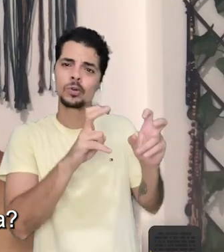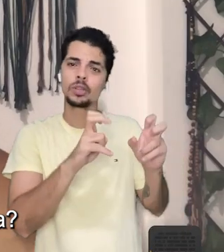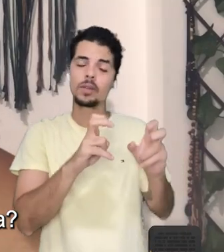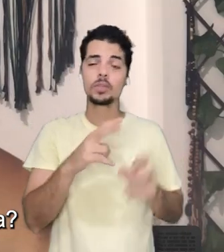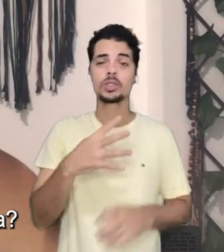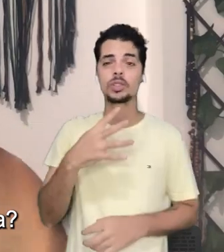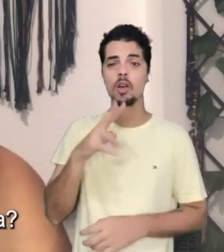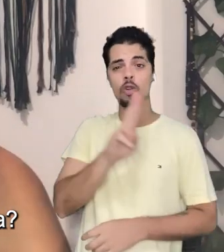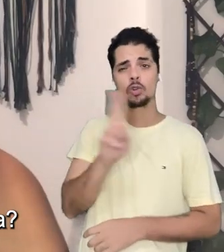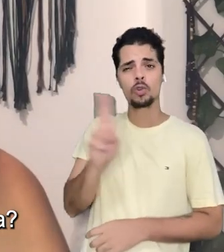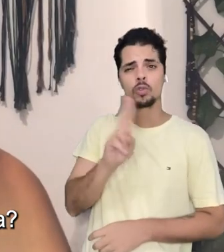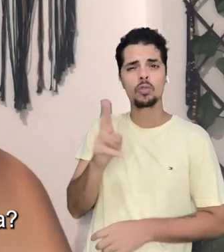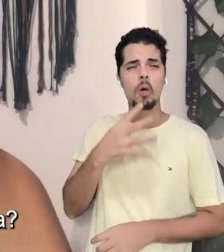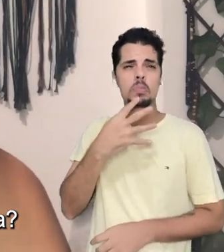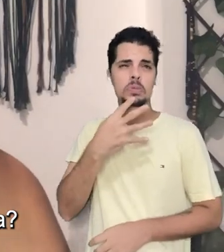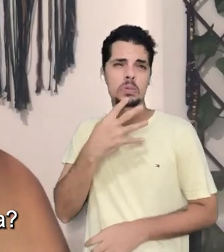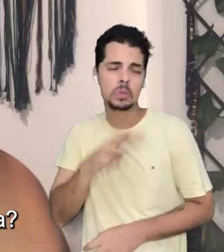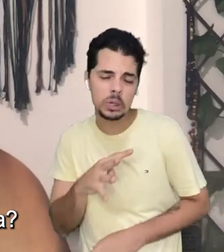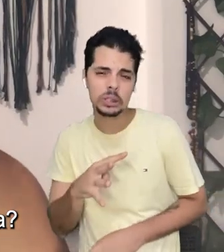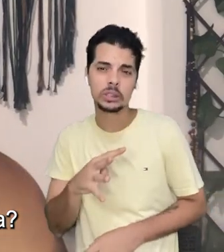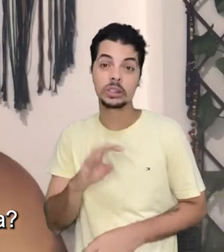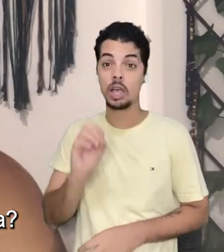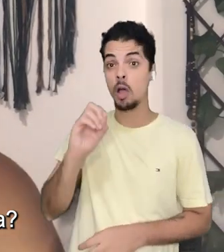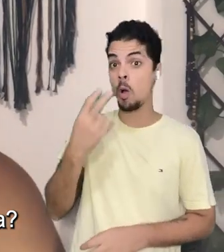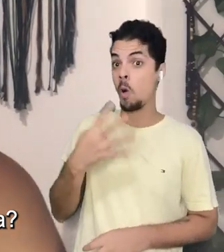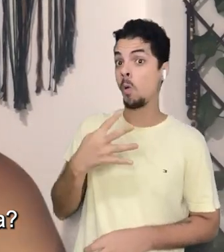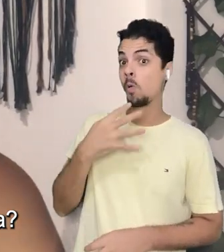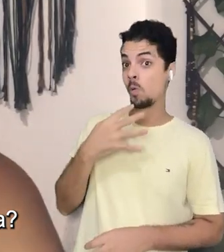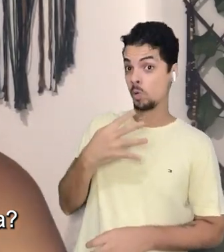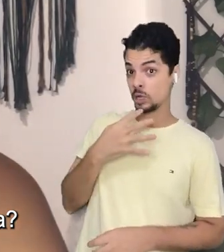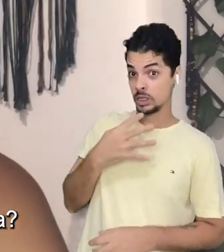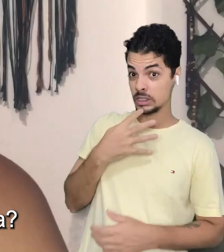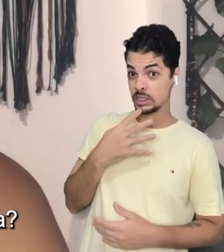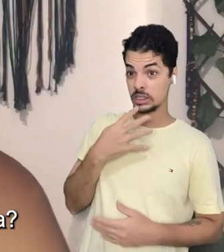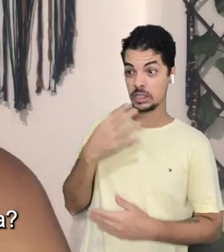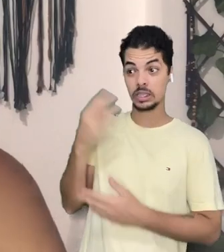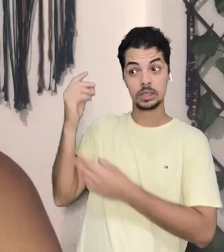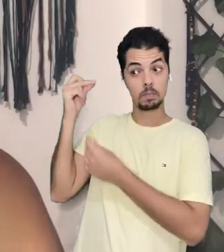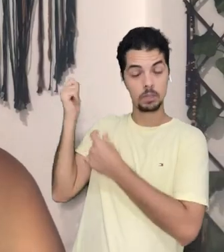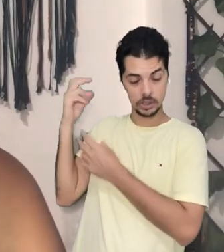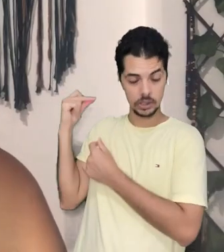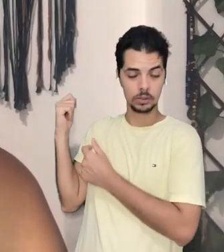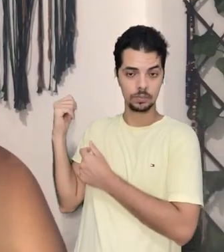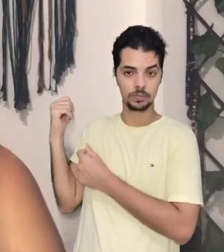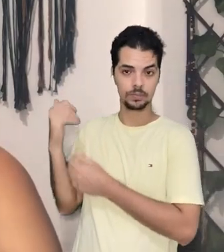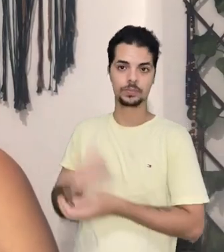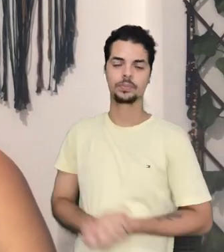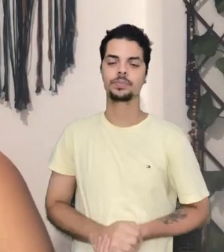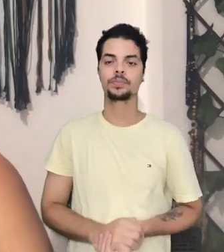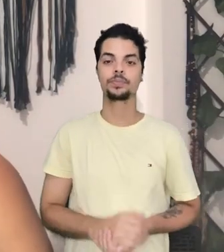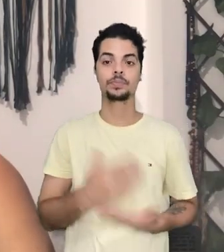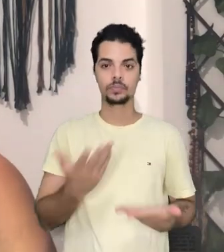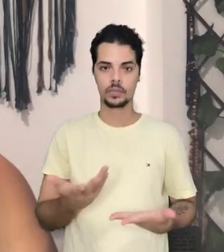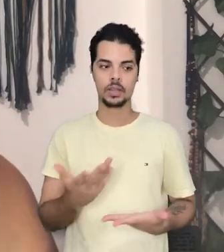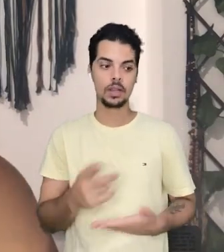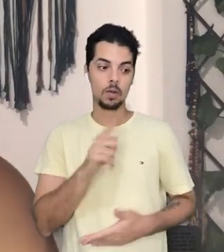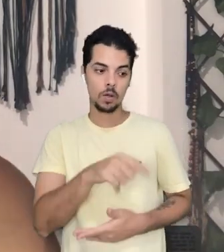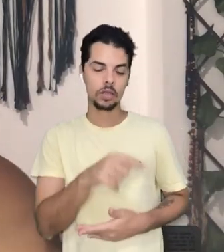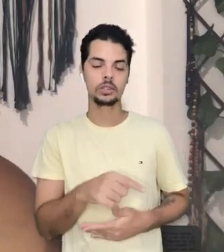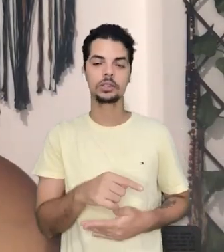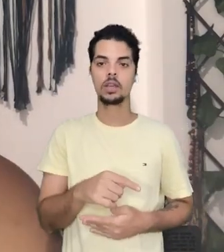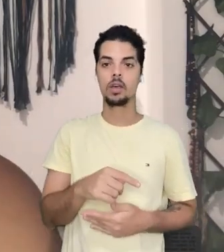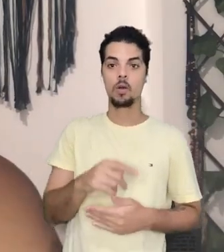línguas africanas têm algo a nos dizer sobre a independência brasileira? E o subtítulo é Relembrando